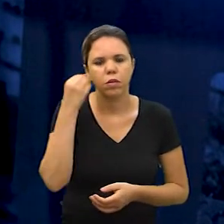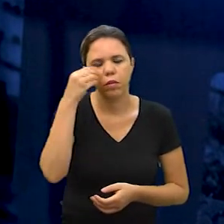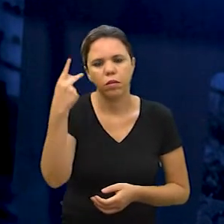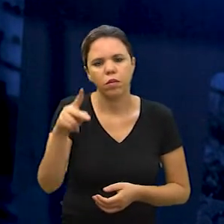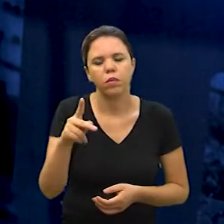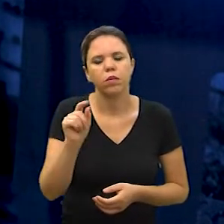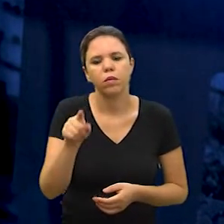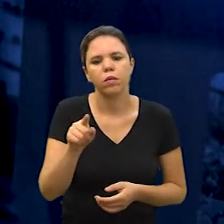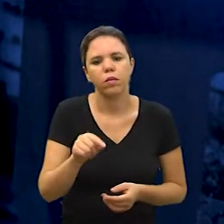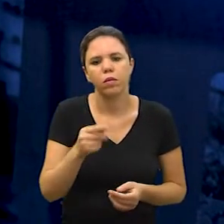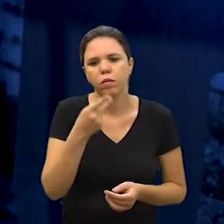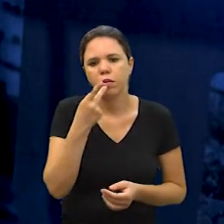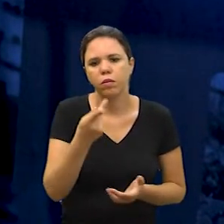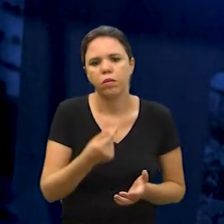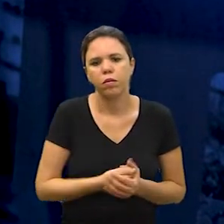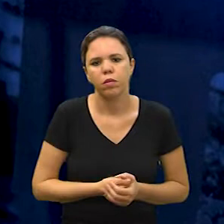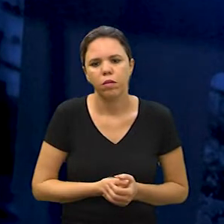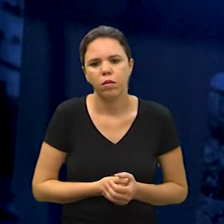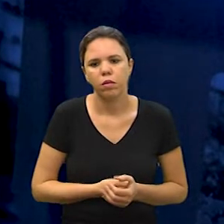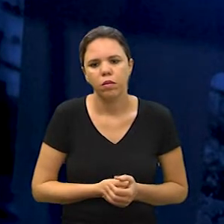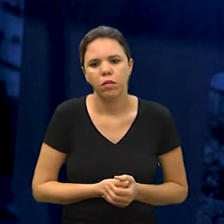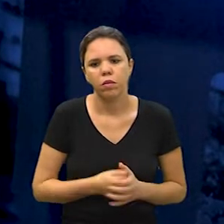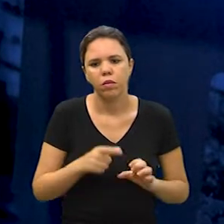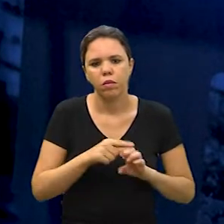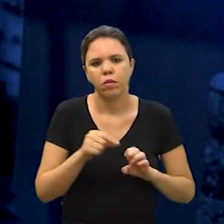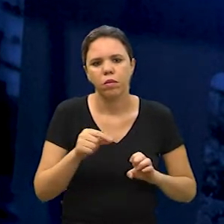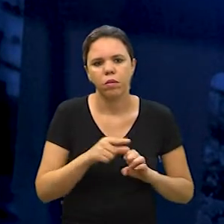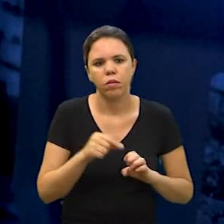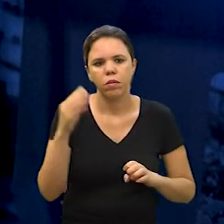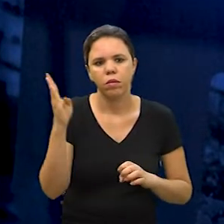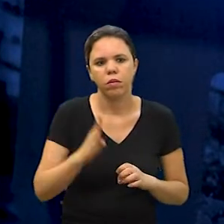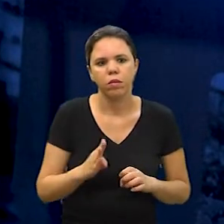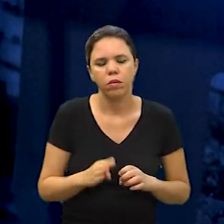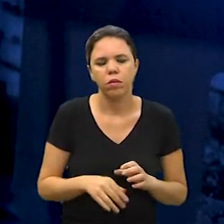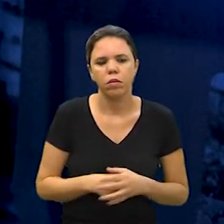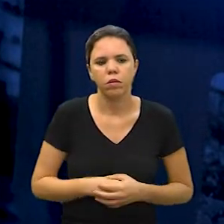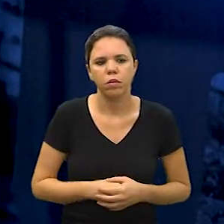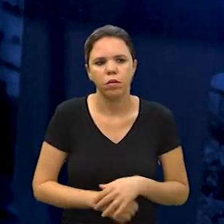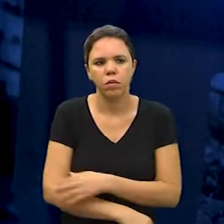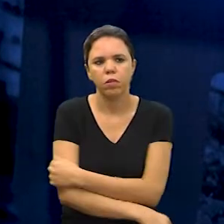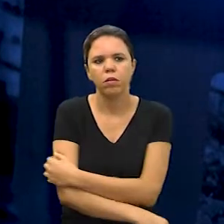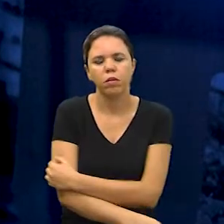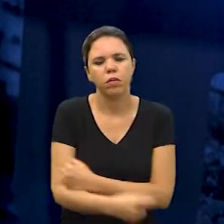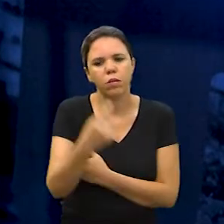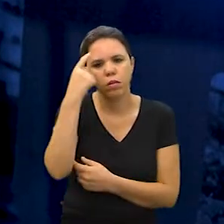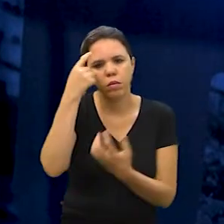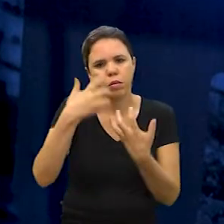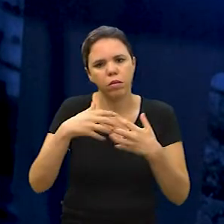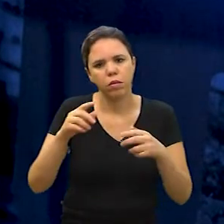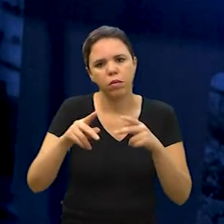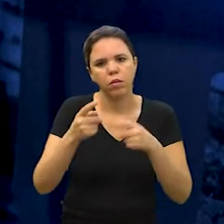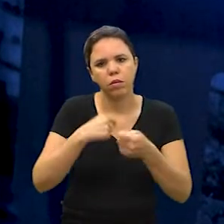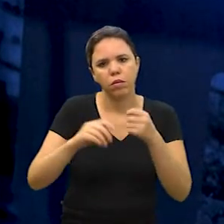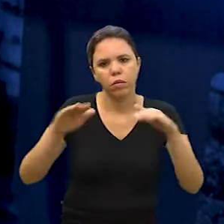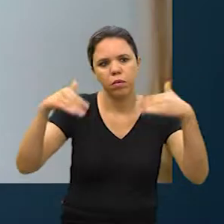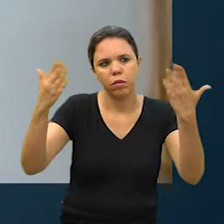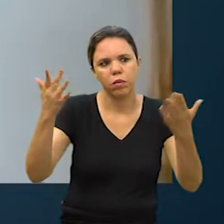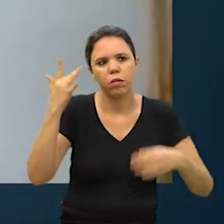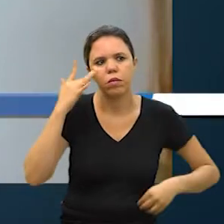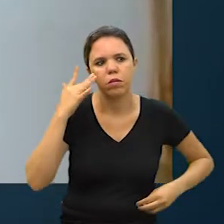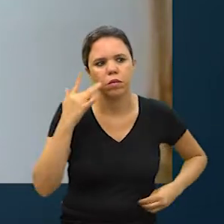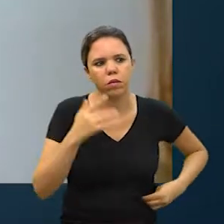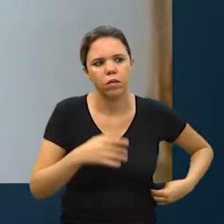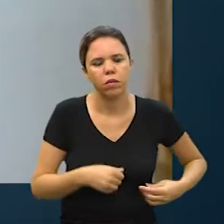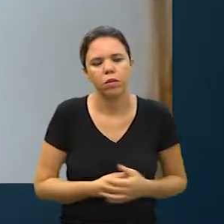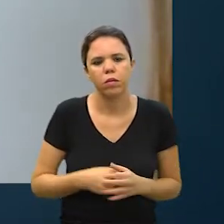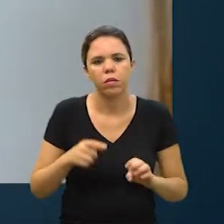sua experiência, o que você diria para o empreendedor brasileiro que pensa no mercado externo? Eu